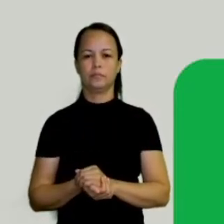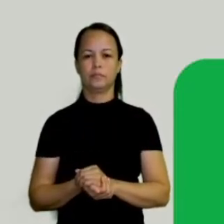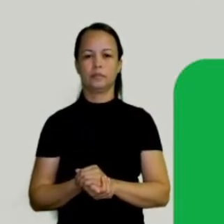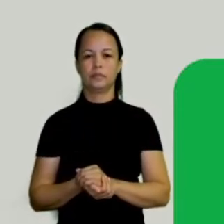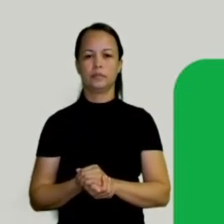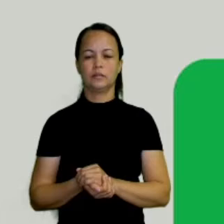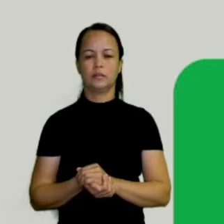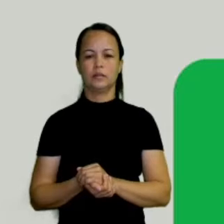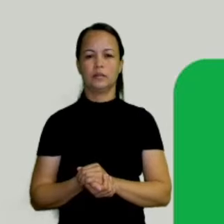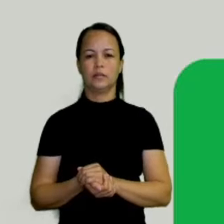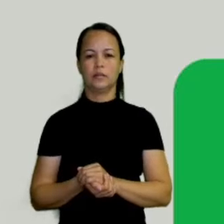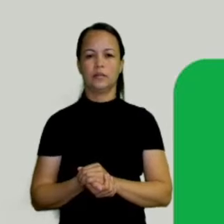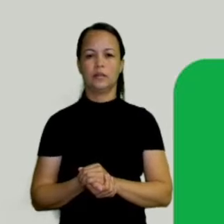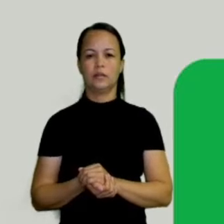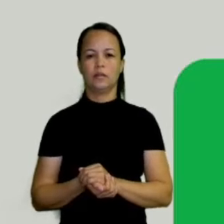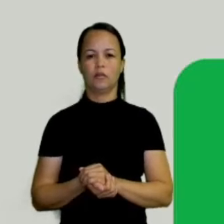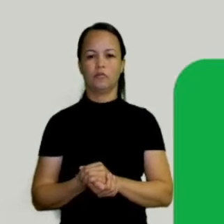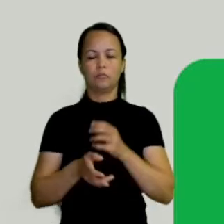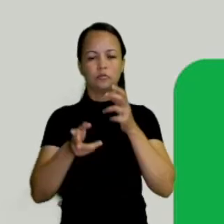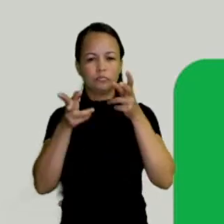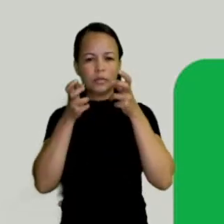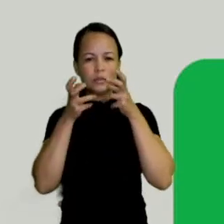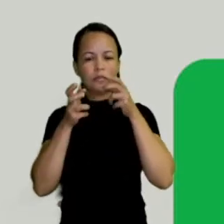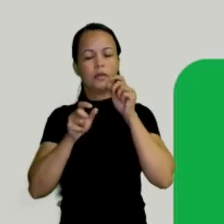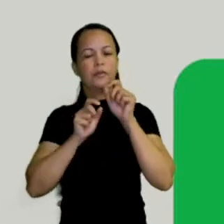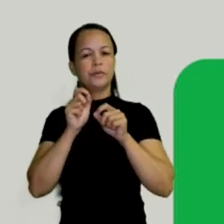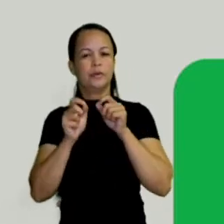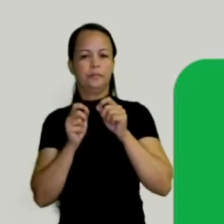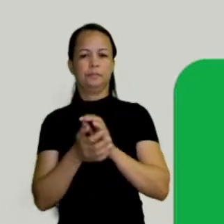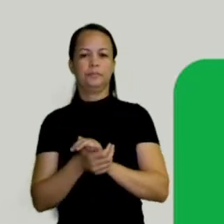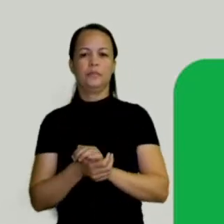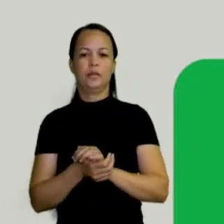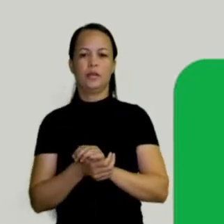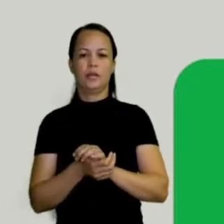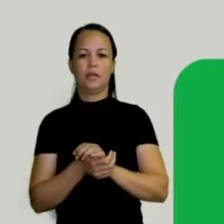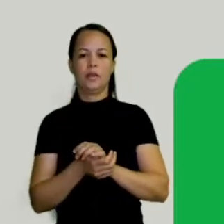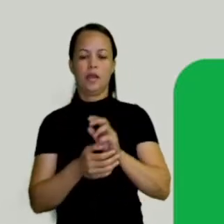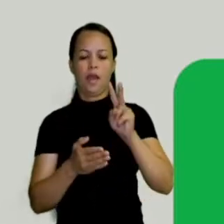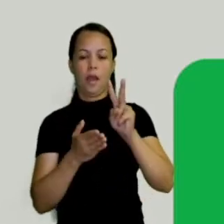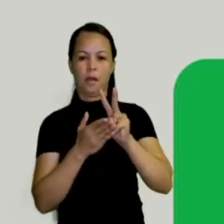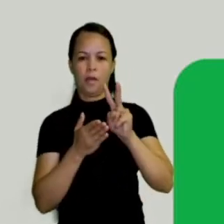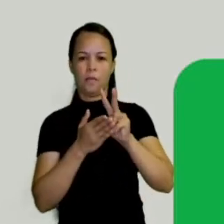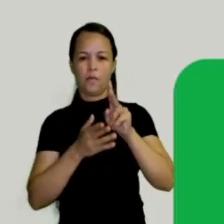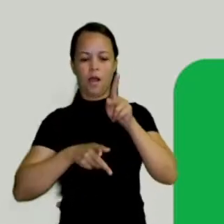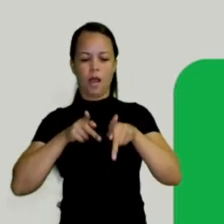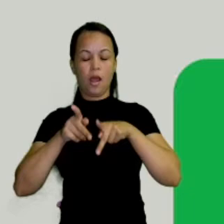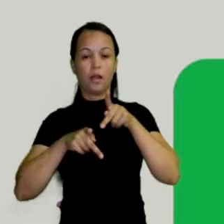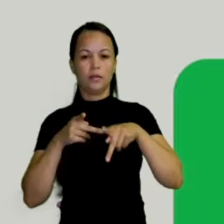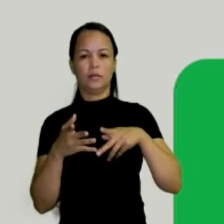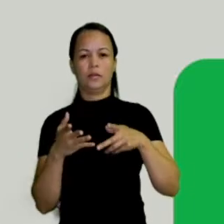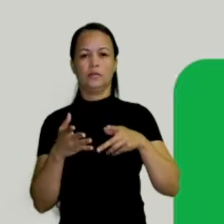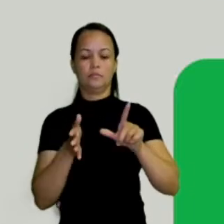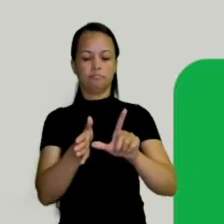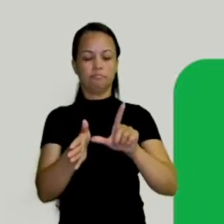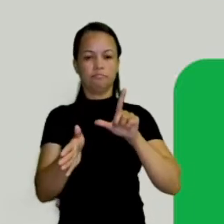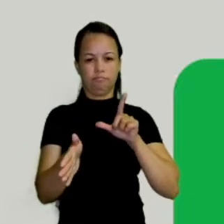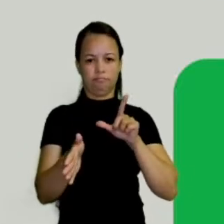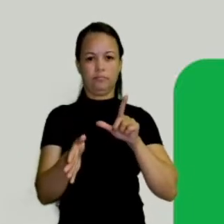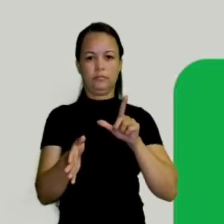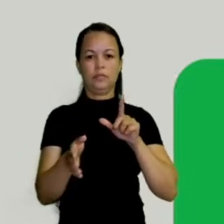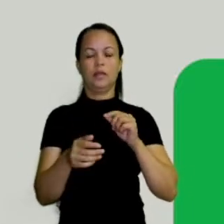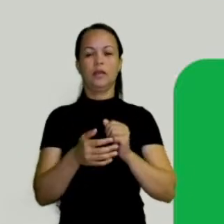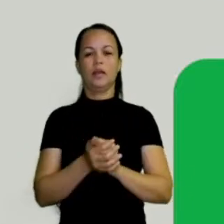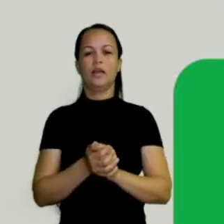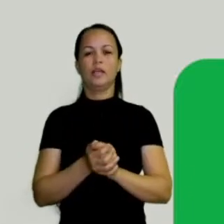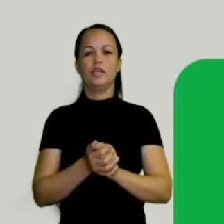então a gente vai analisar o seguinte, a população indígena antes, certo? E a